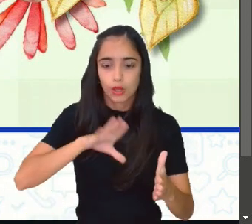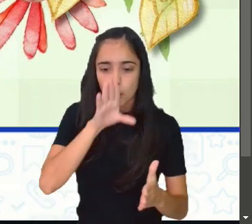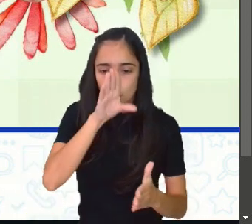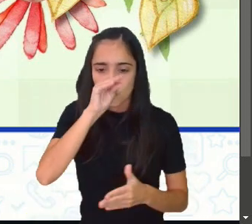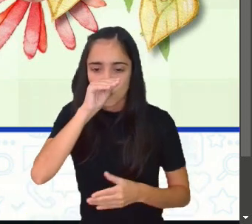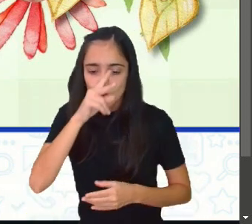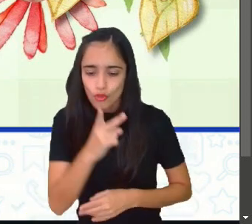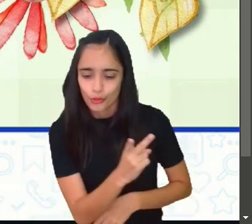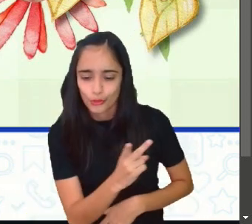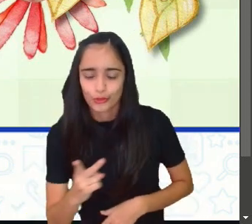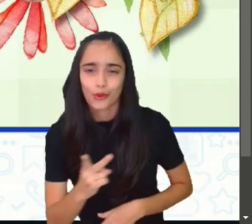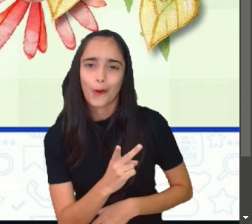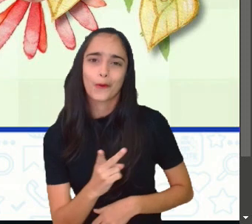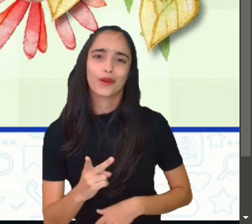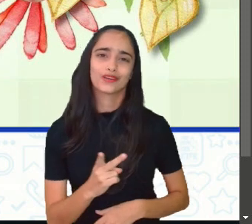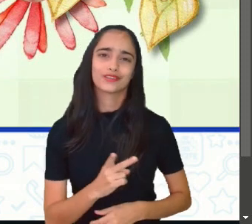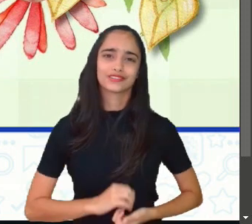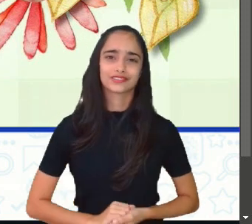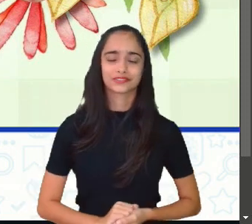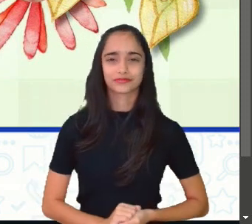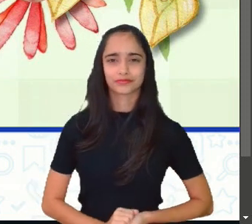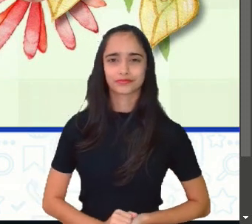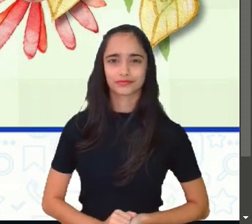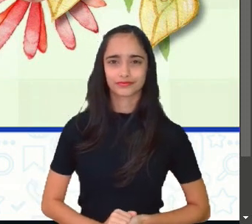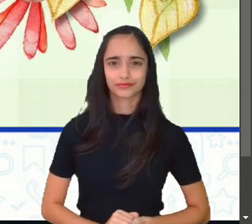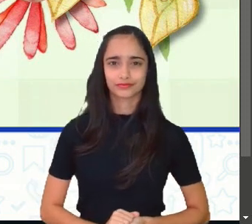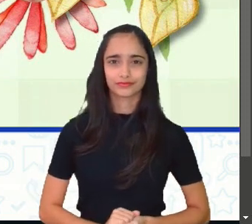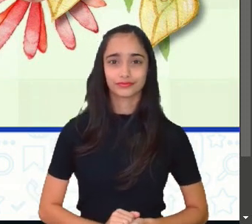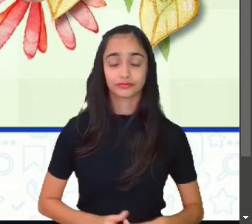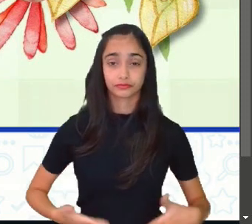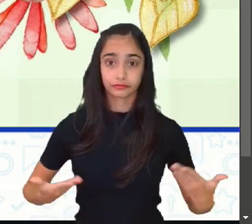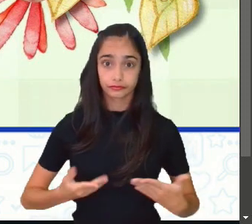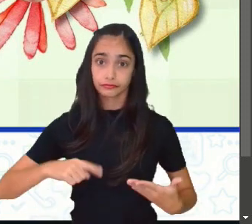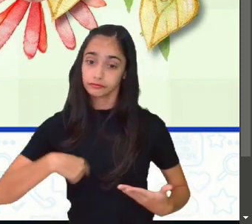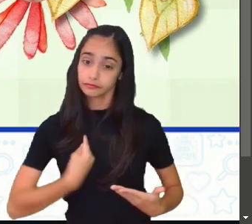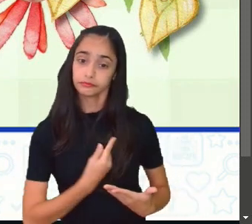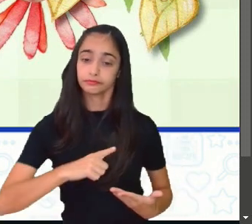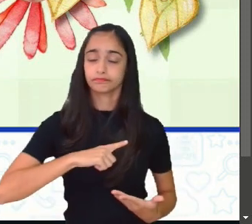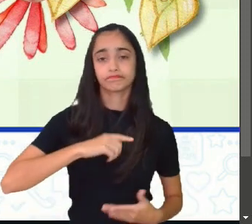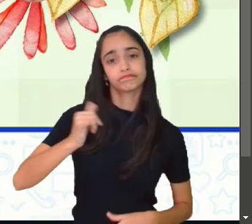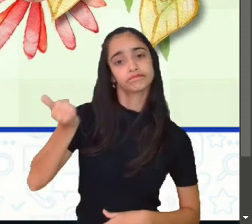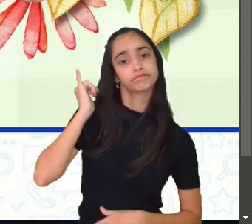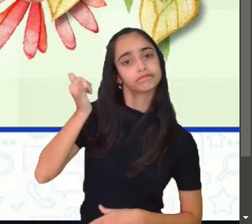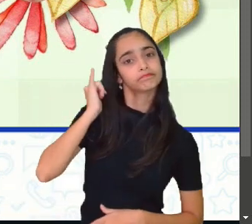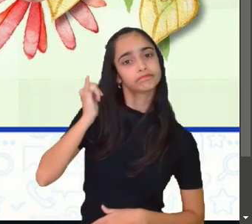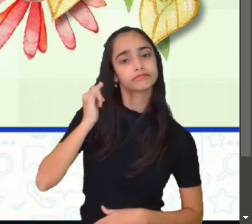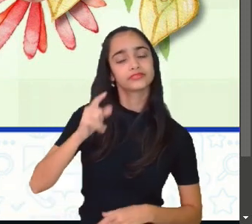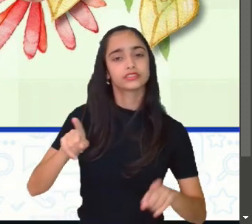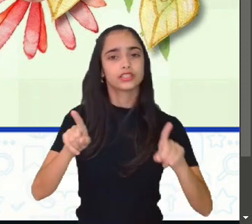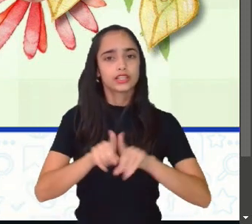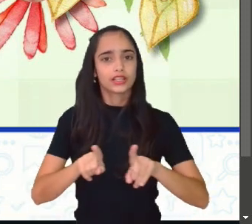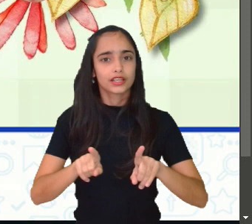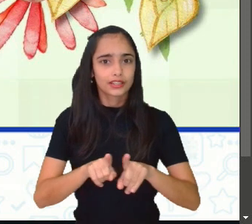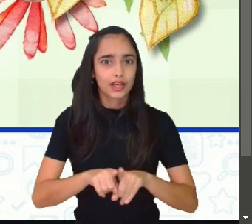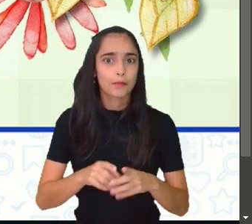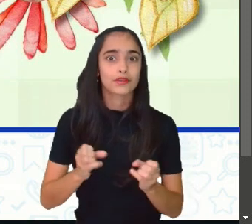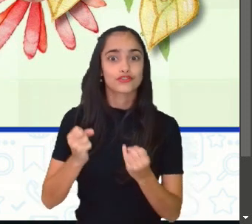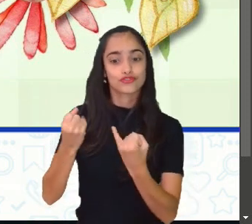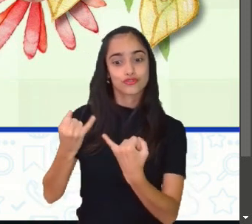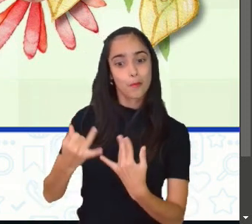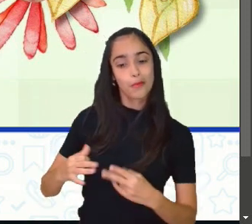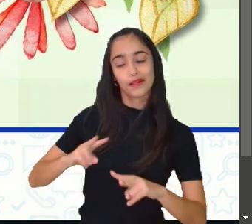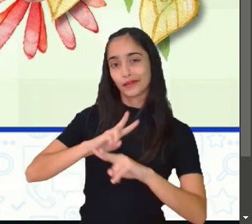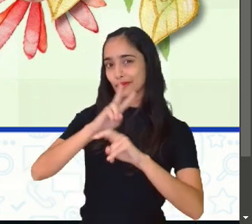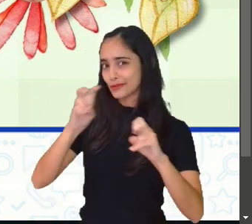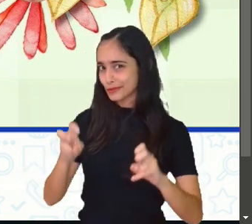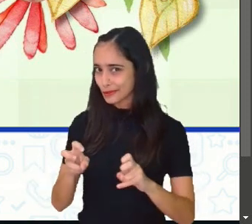esquecido o arco de ouro. Marina Colasanti. E aqui a gente tem um conto que vai também respaldar em elementos